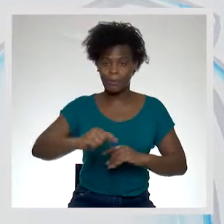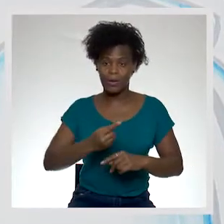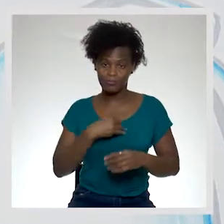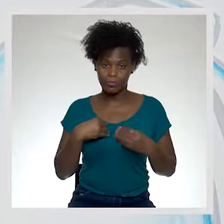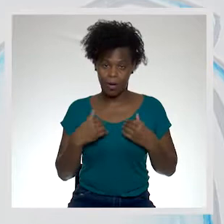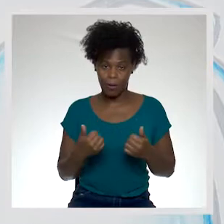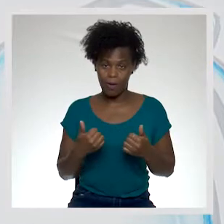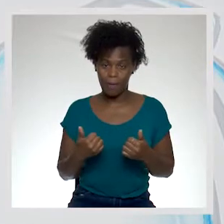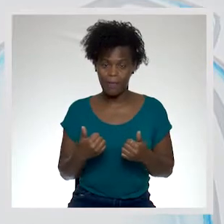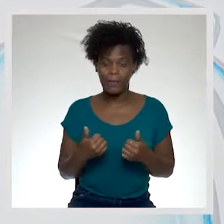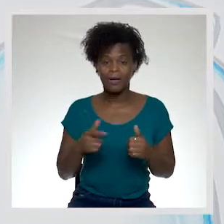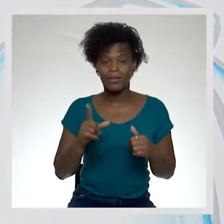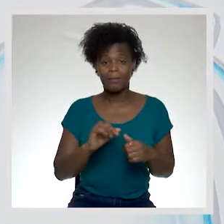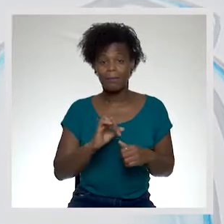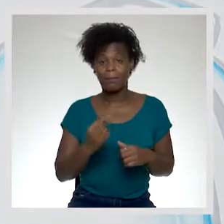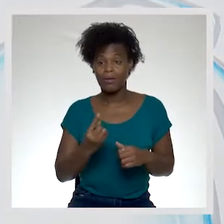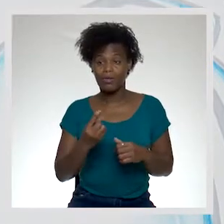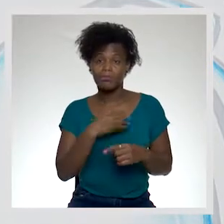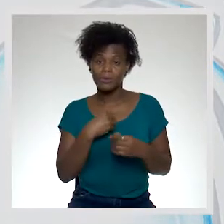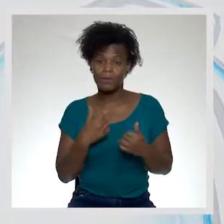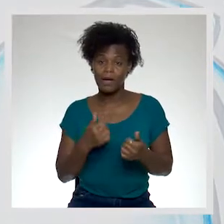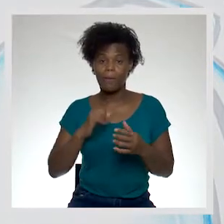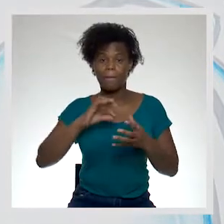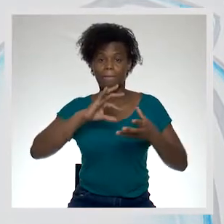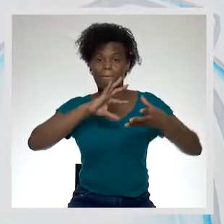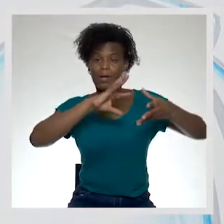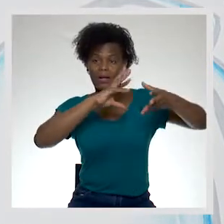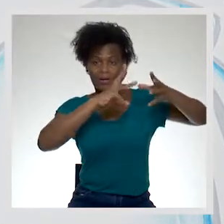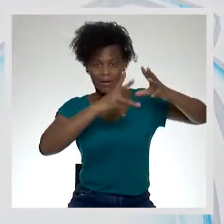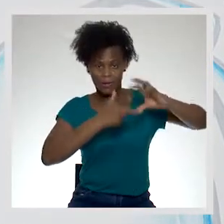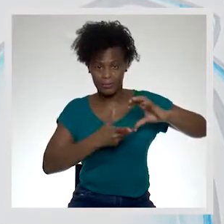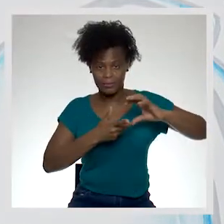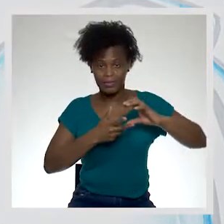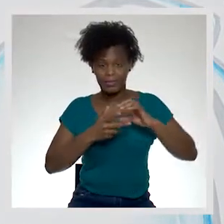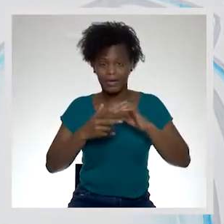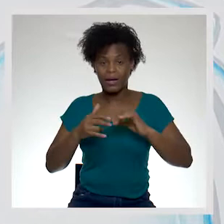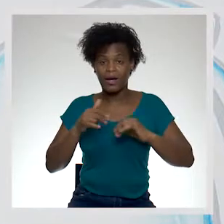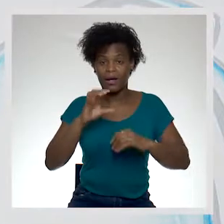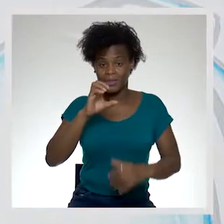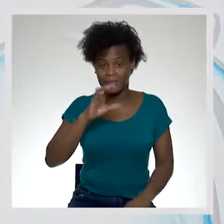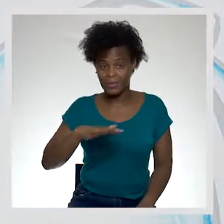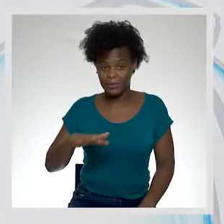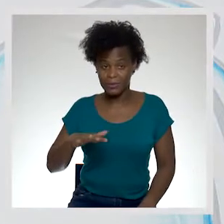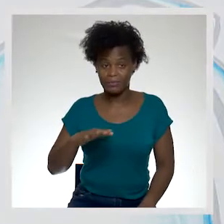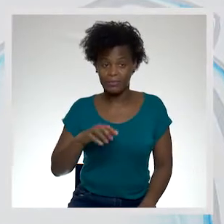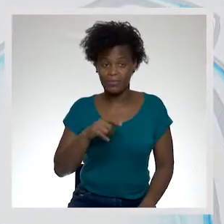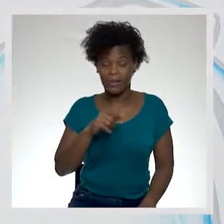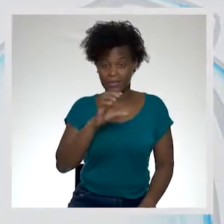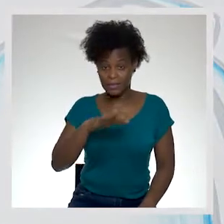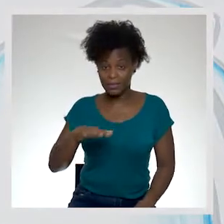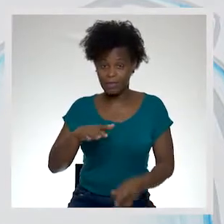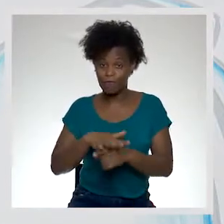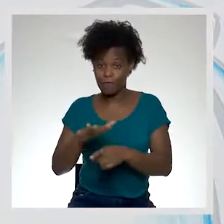bem-estar e para o bem-estar do planeta. Então, a ciência